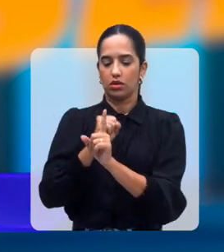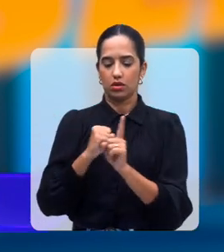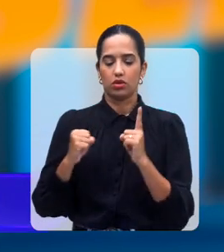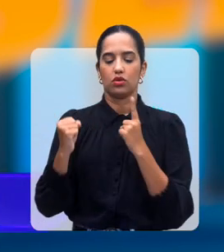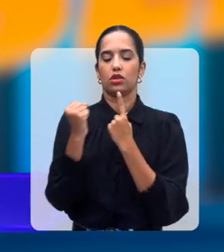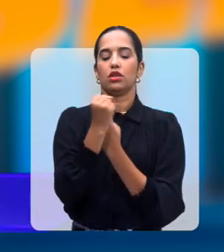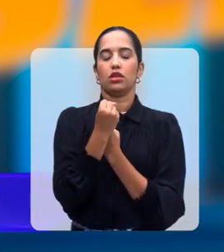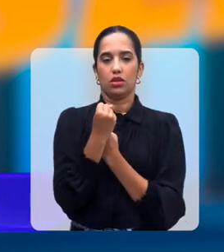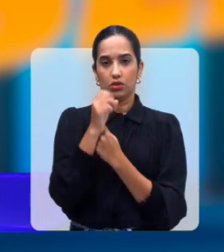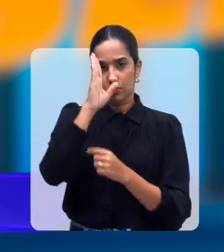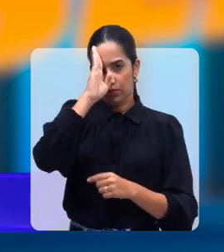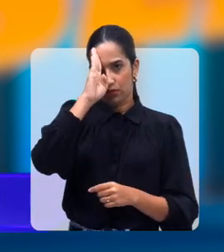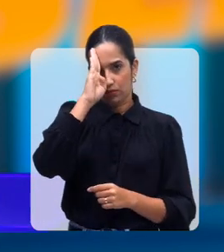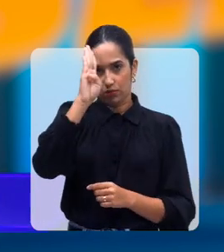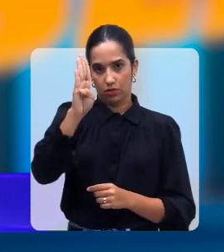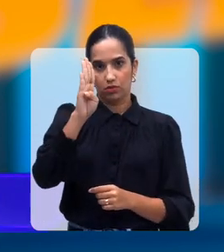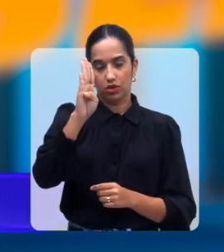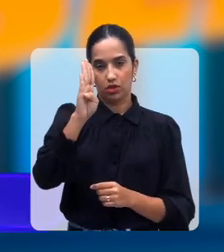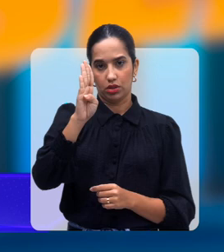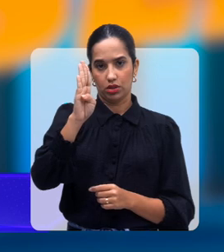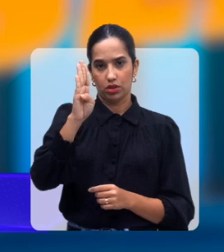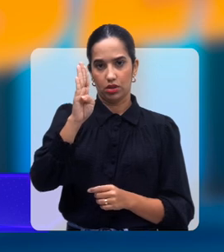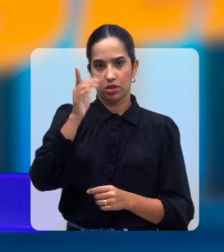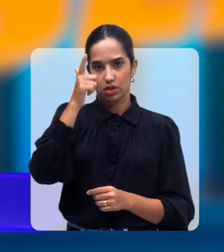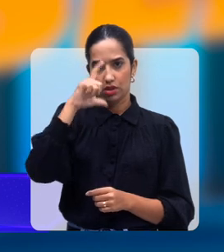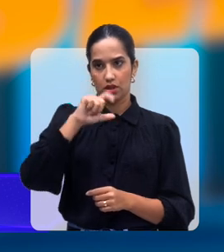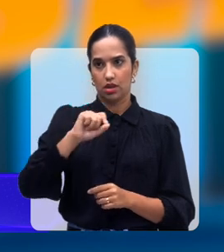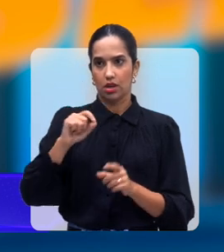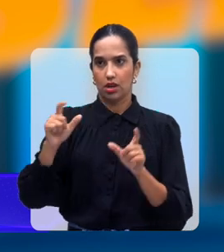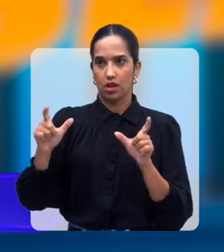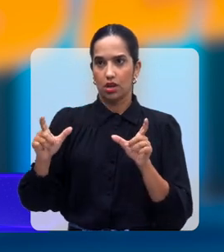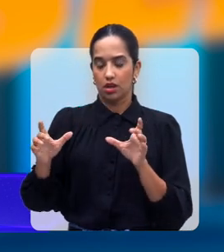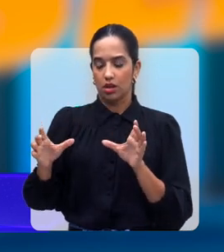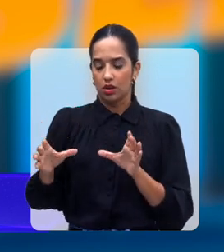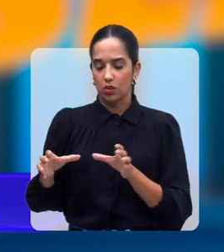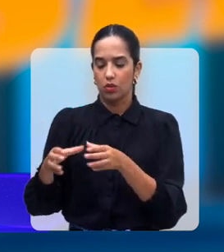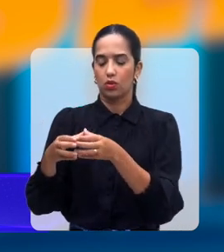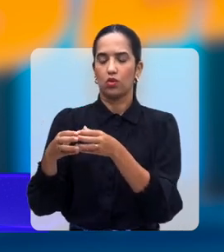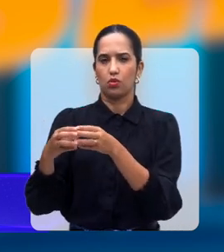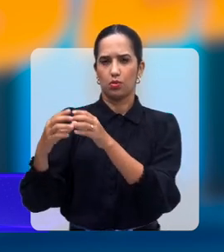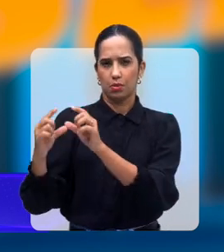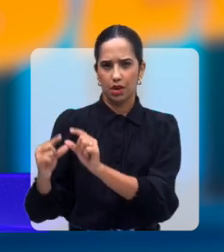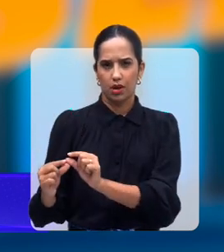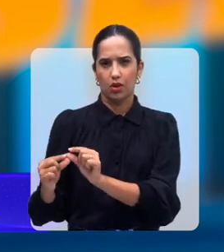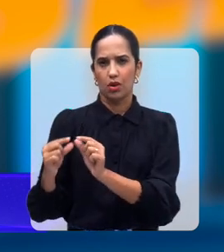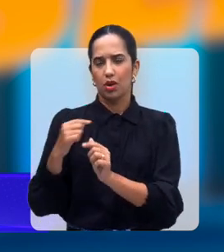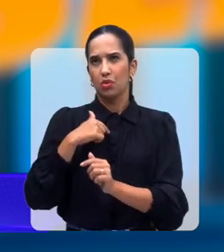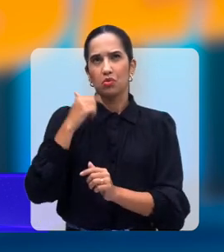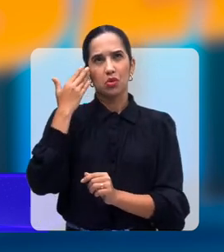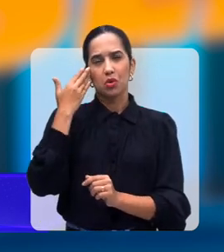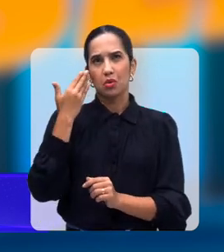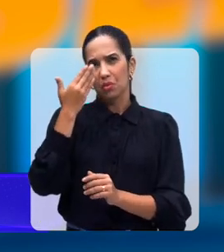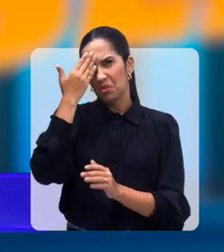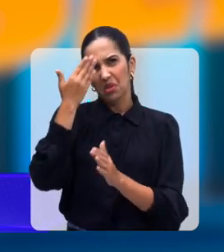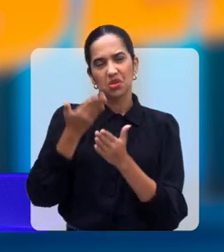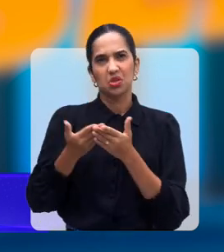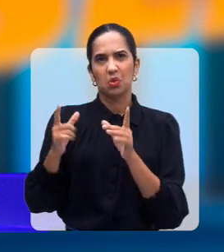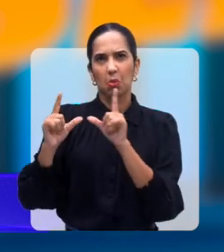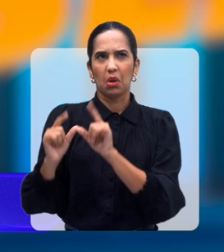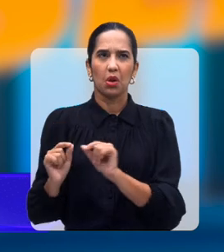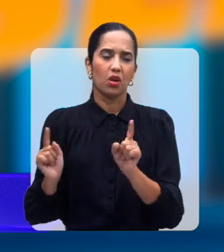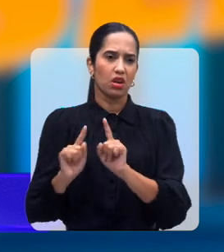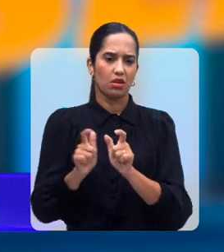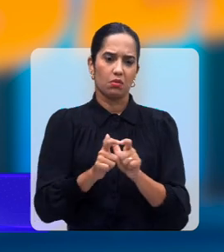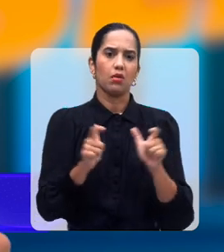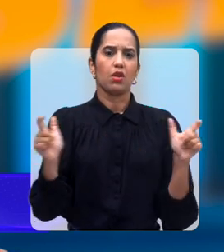social, com principalmente aqueles que chamam minoria, que na maioria, que eu não acredito que seja minoria, é a maioria, e